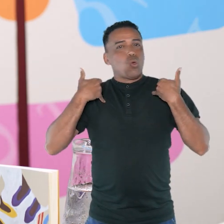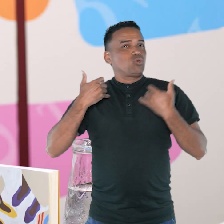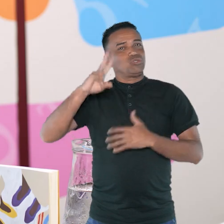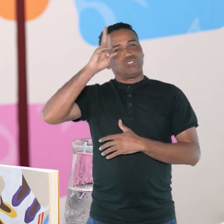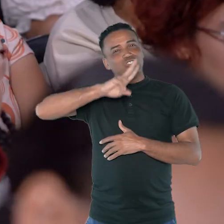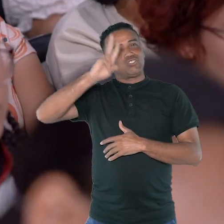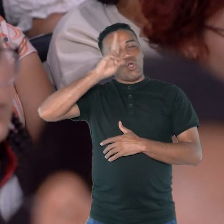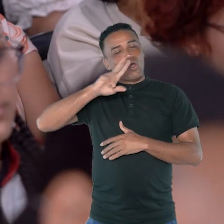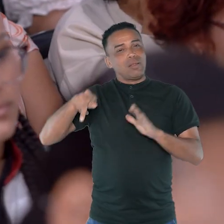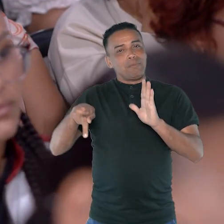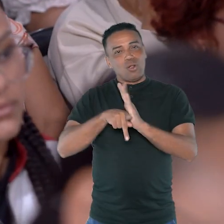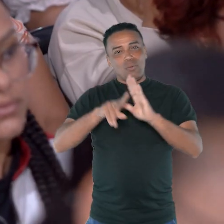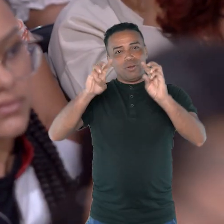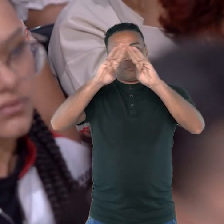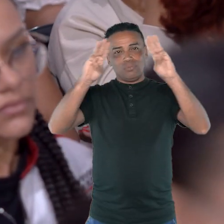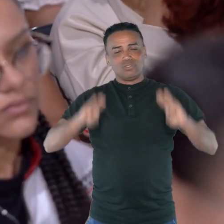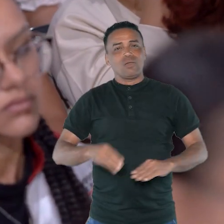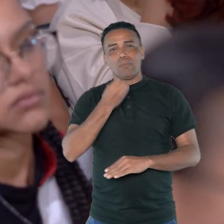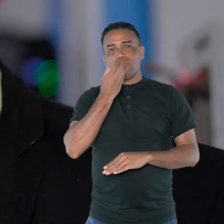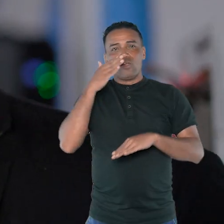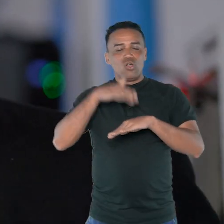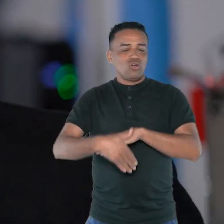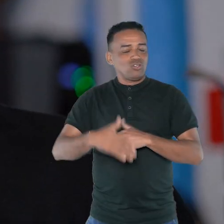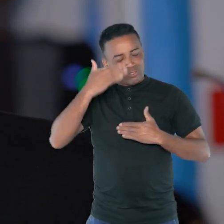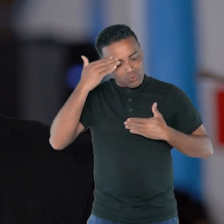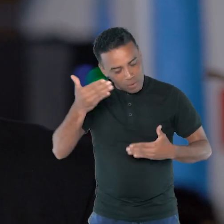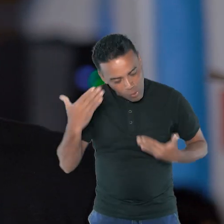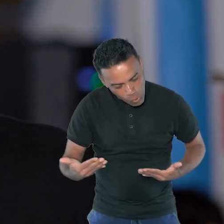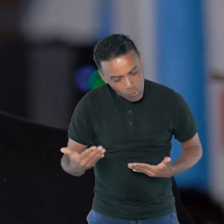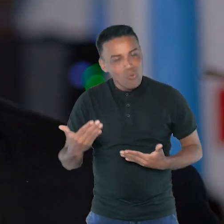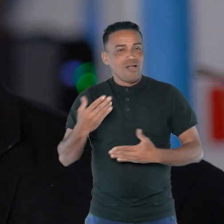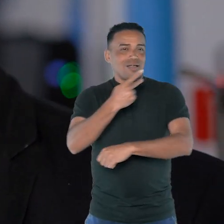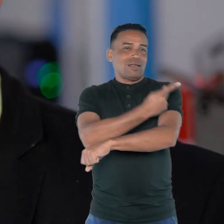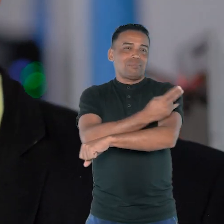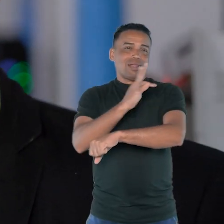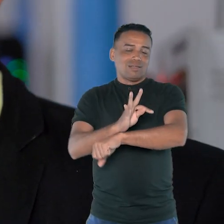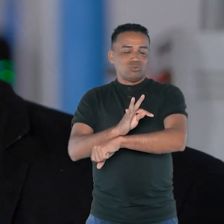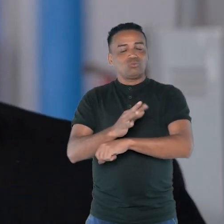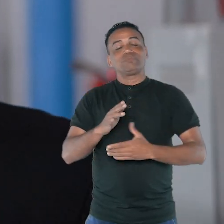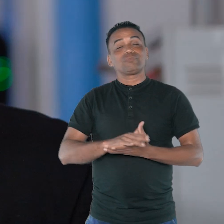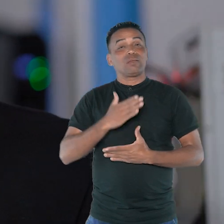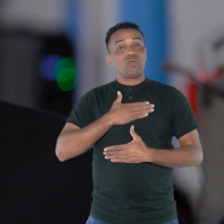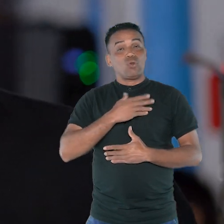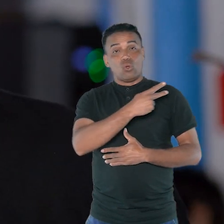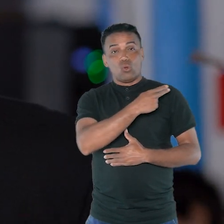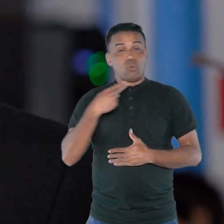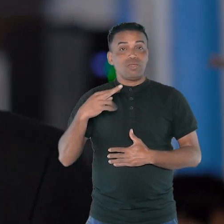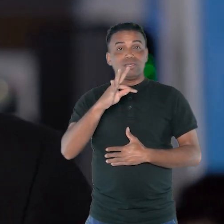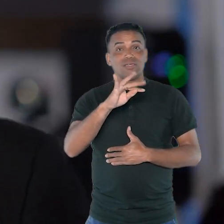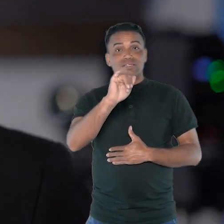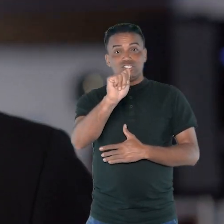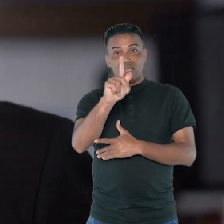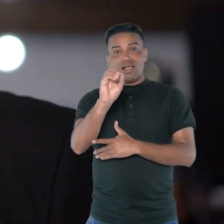museu. Boa noite, Andressa. Uma honra te receber aqui no município. Meu nome é Tiago de Deus e eu queria